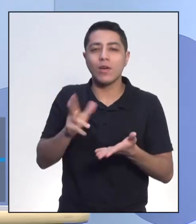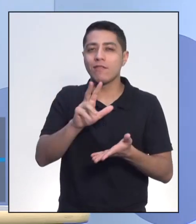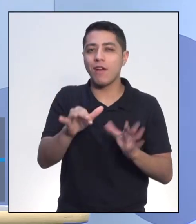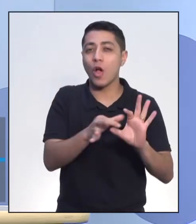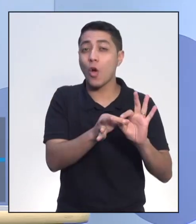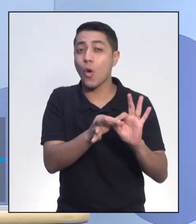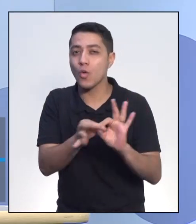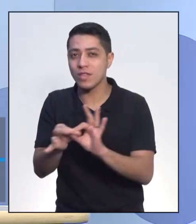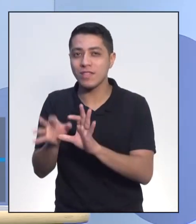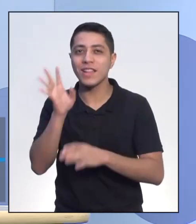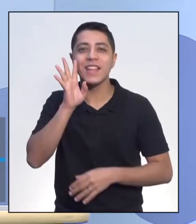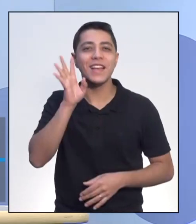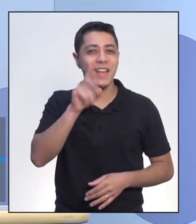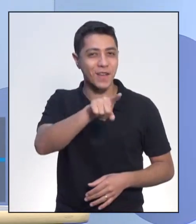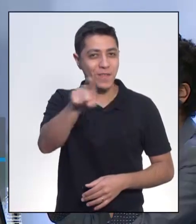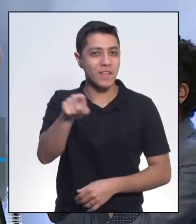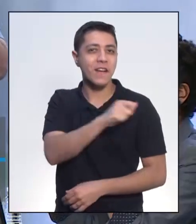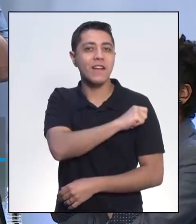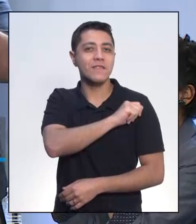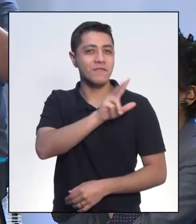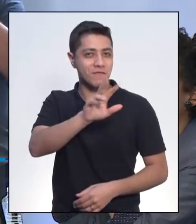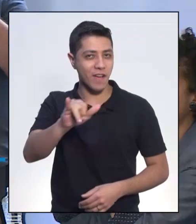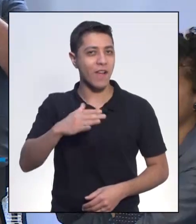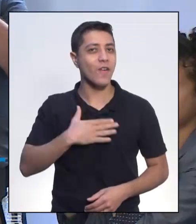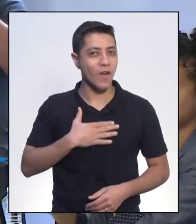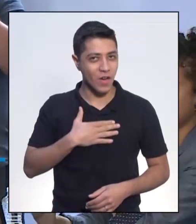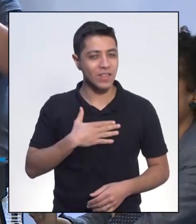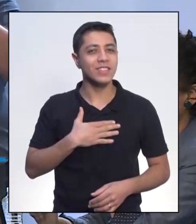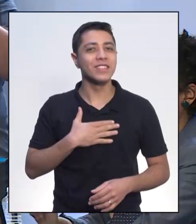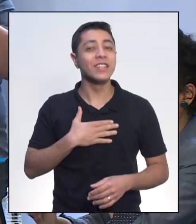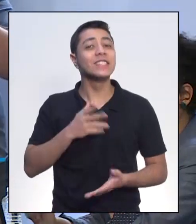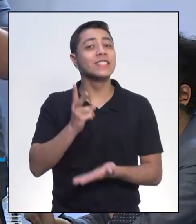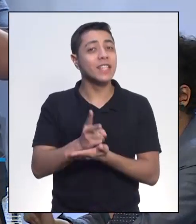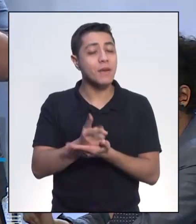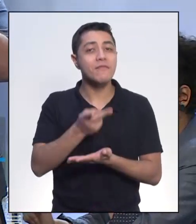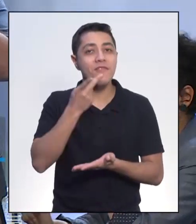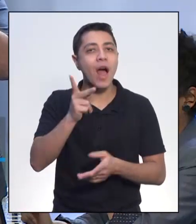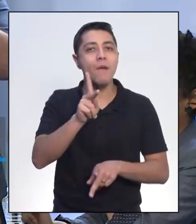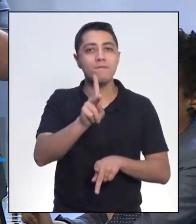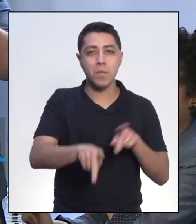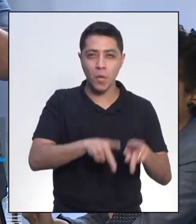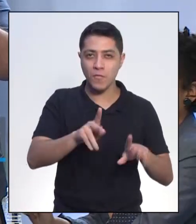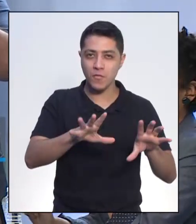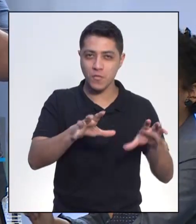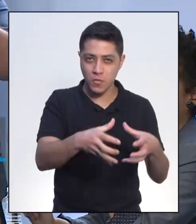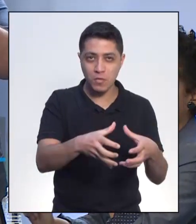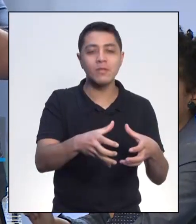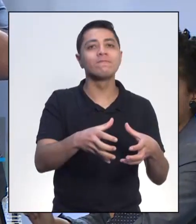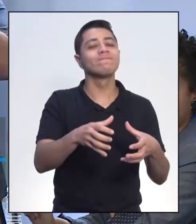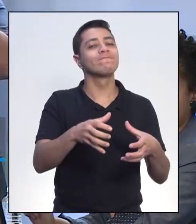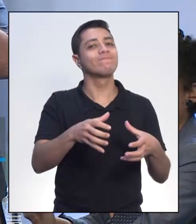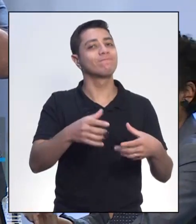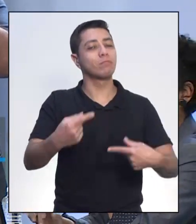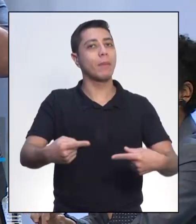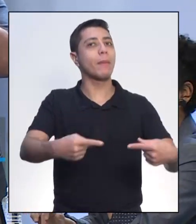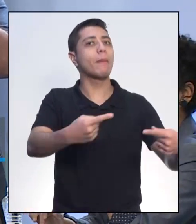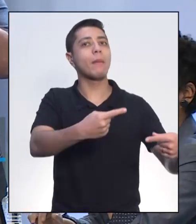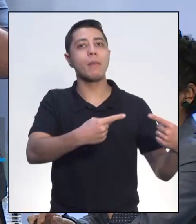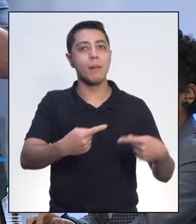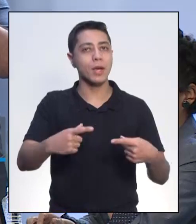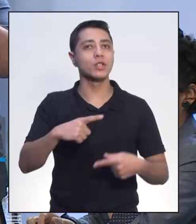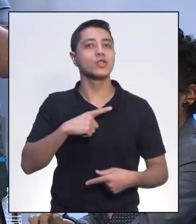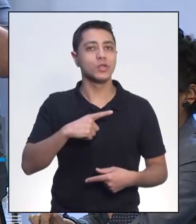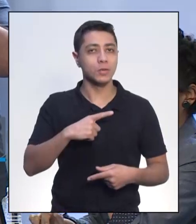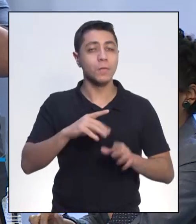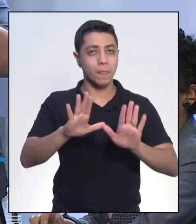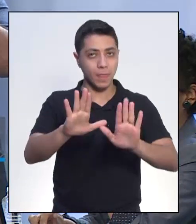muito polêmicos, né? Exatamente. Falou de civilizações, aí o tema é polêmico. E aí nós vamos dar uma continuidade a uma parte